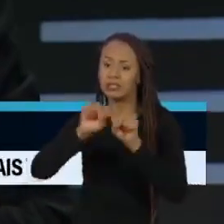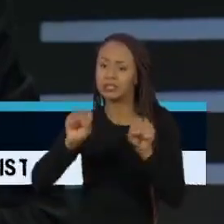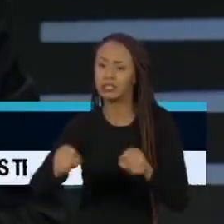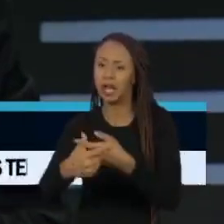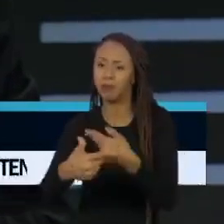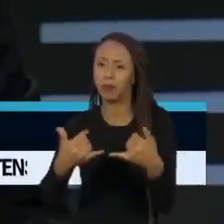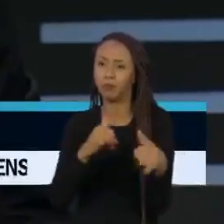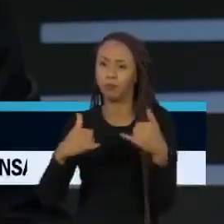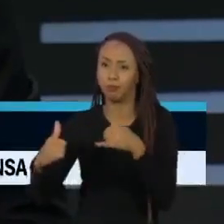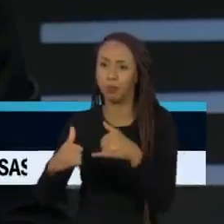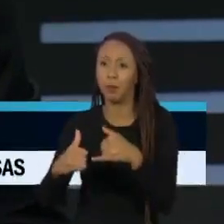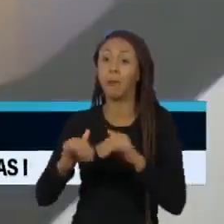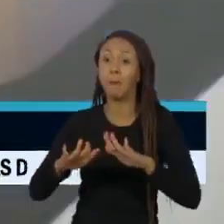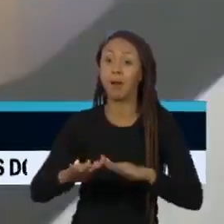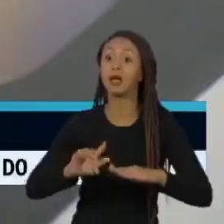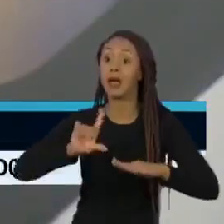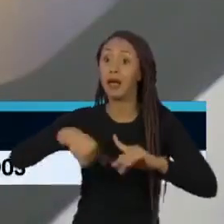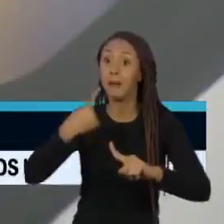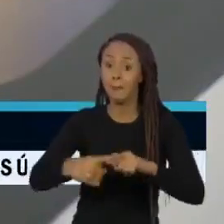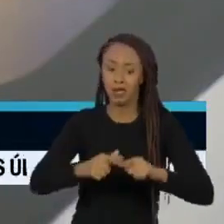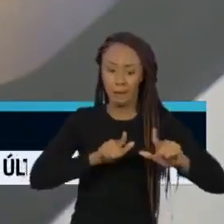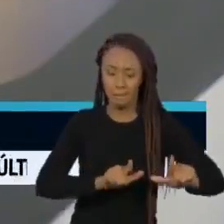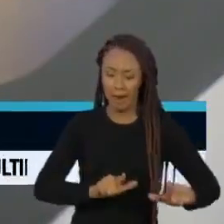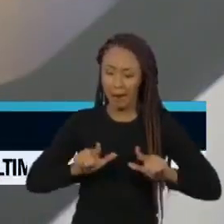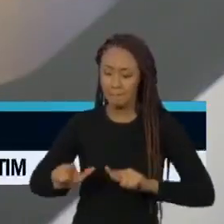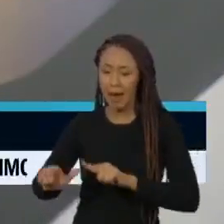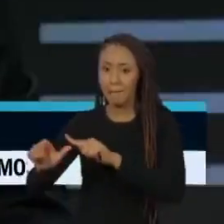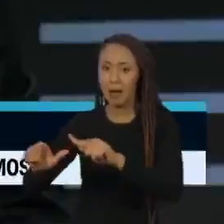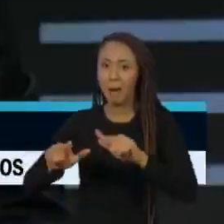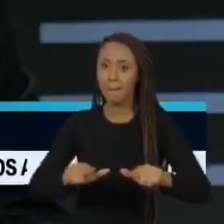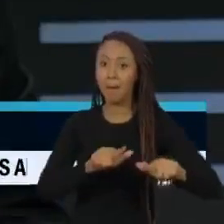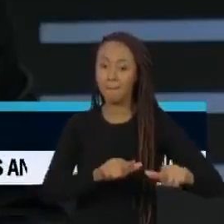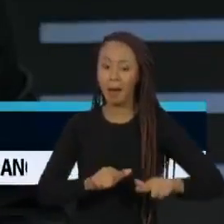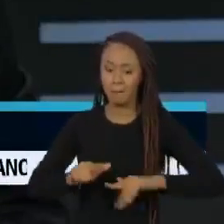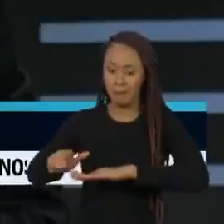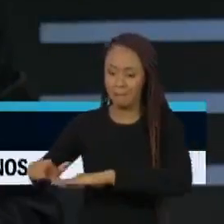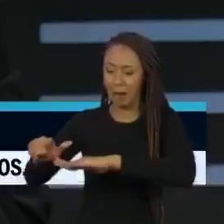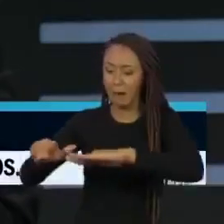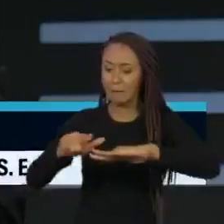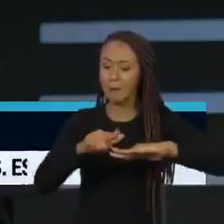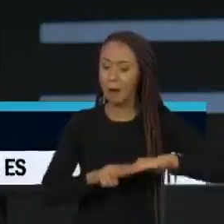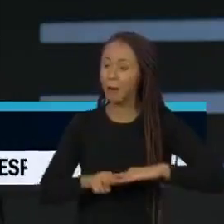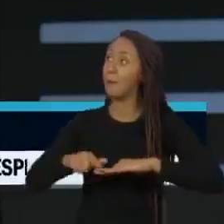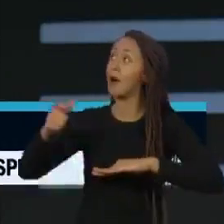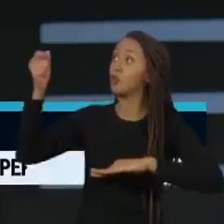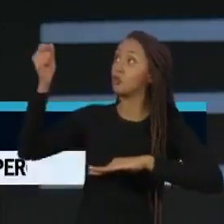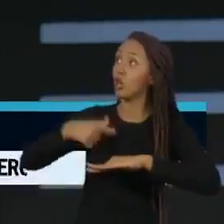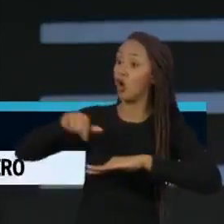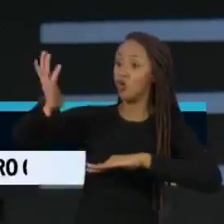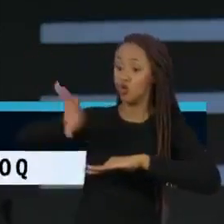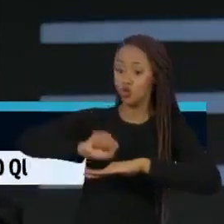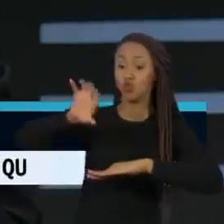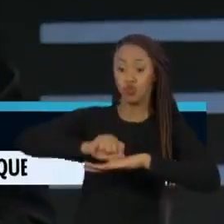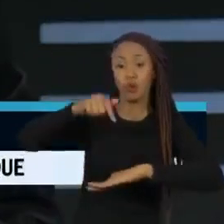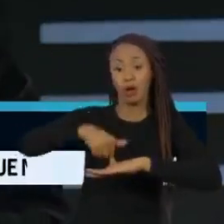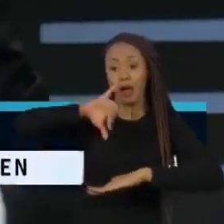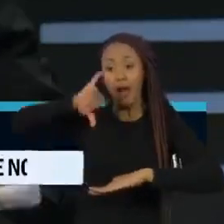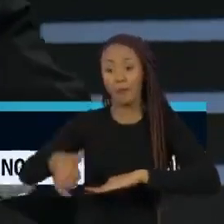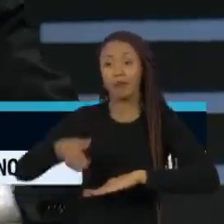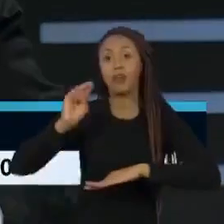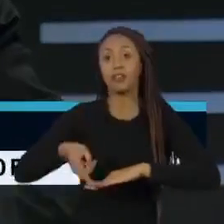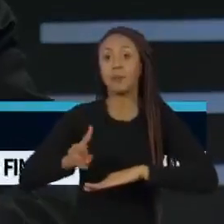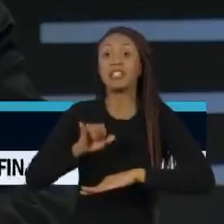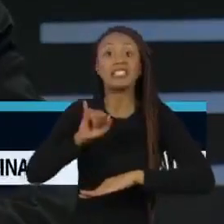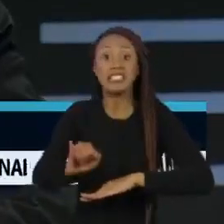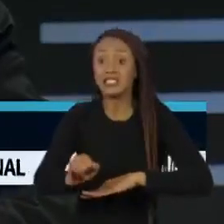você vai diminuir a evaporação da água você vai aumentar o uso daquele energia então se você não tiver energia hidrelétrica e tem